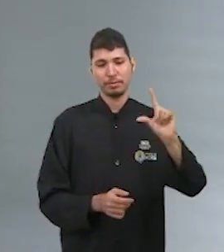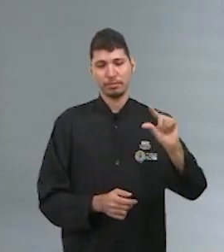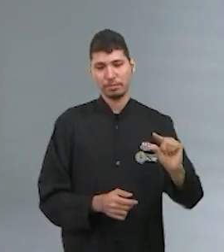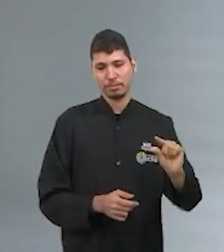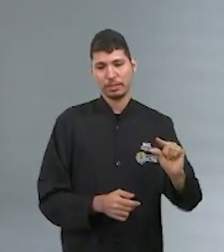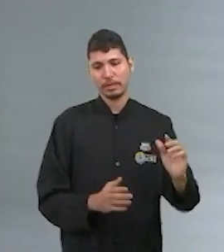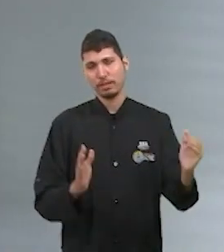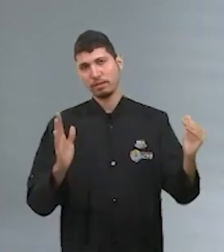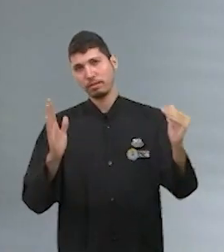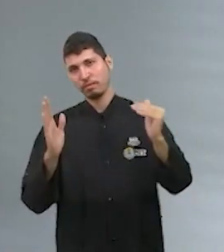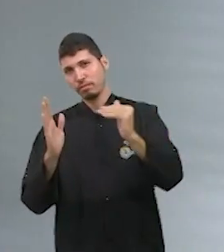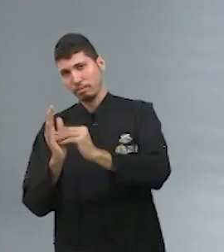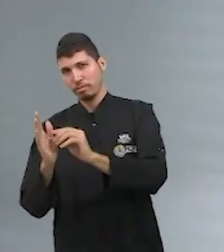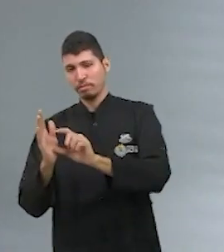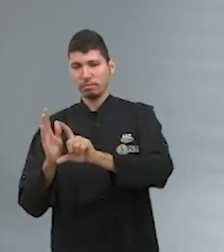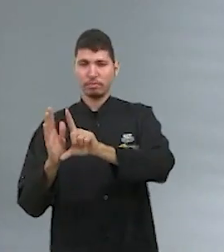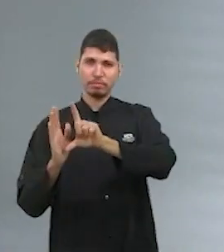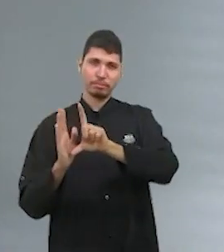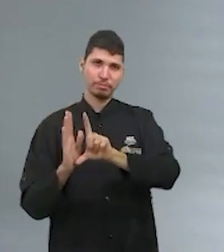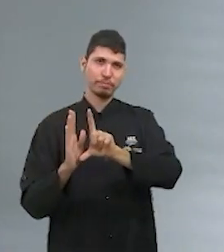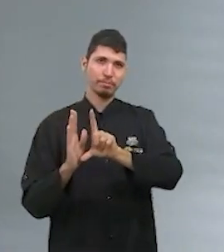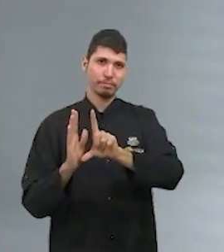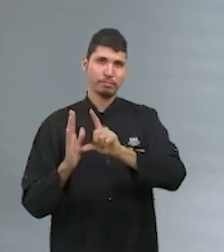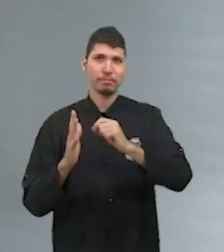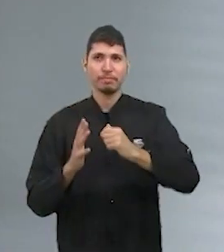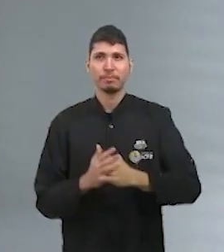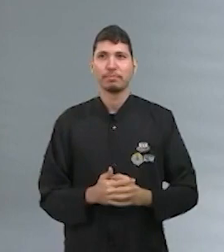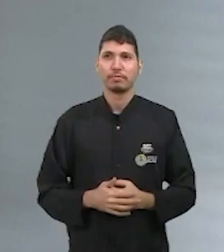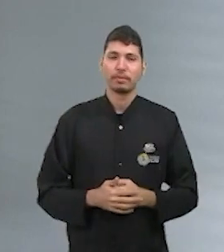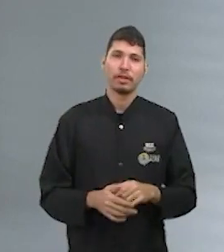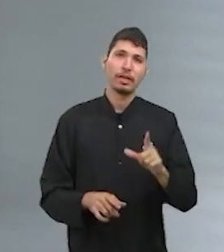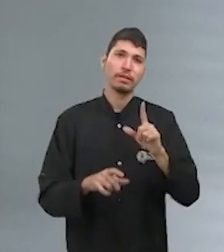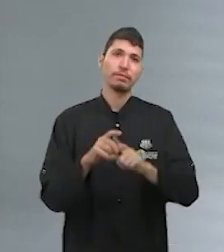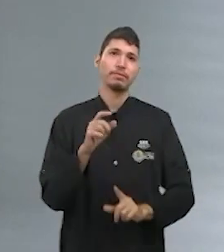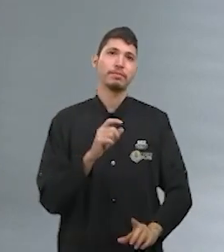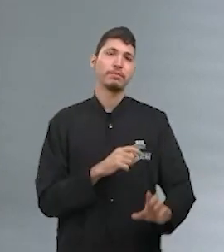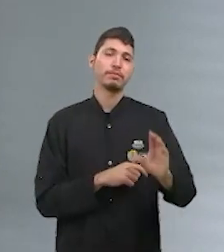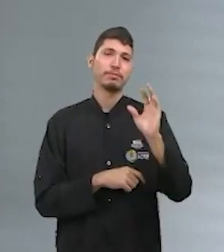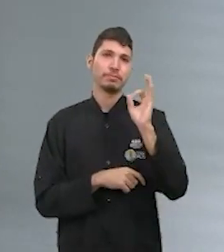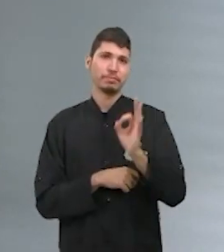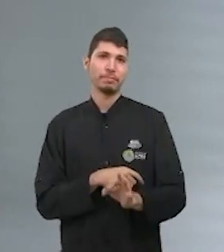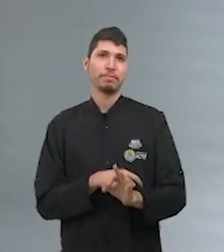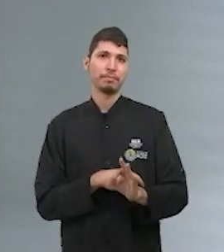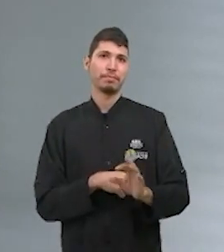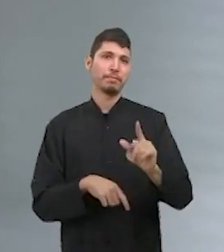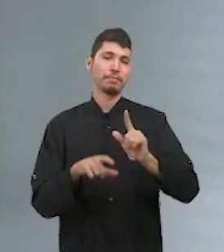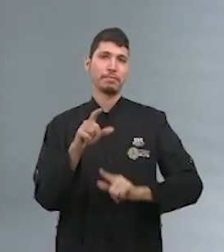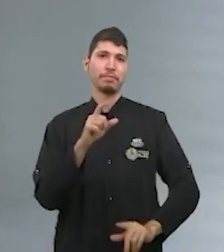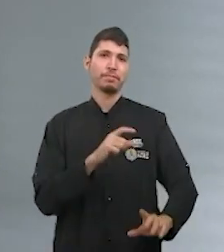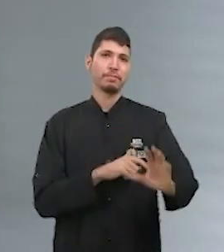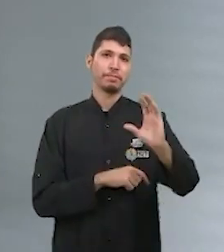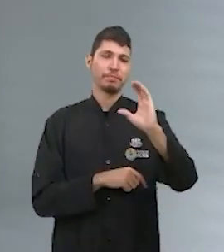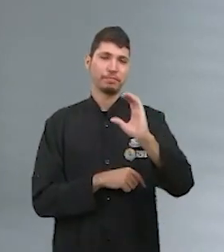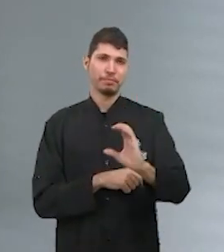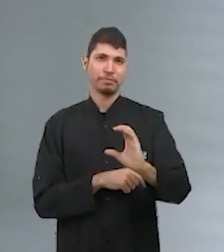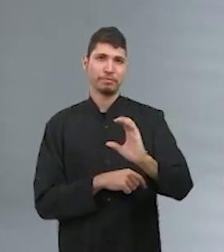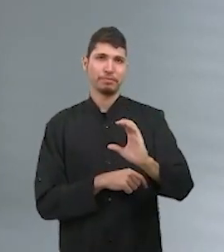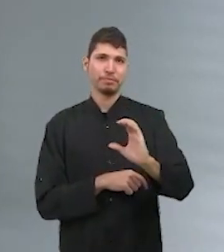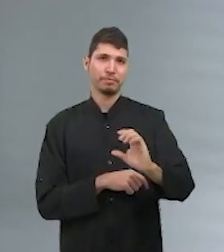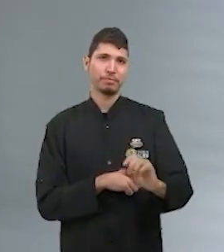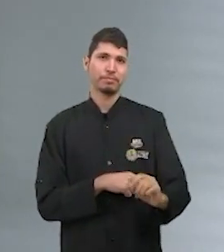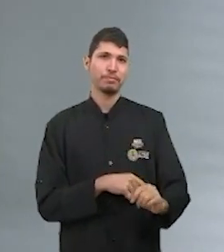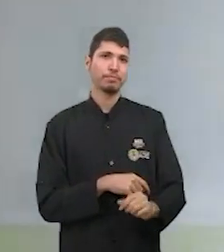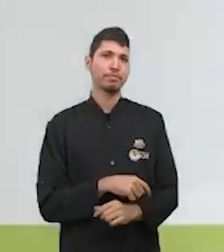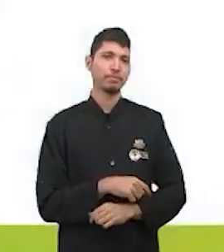maior, ok? Então, nossa alternativa é a letra C. Só tem essa. Do menor